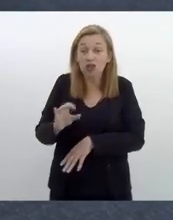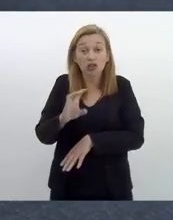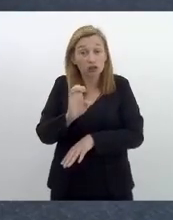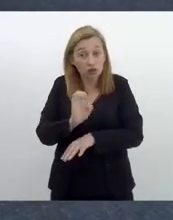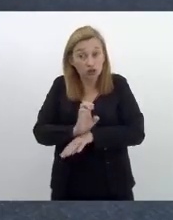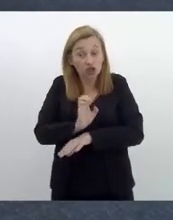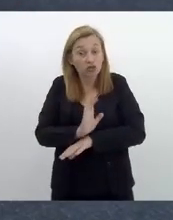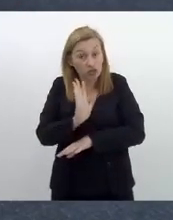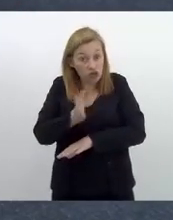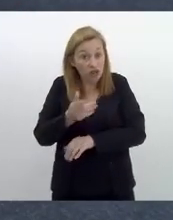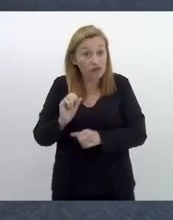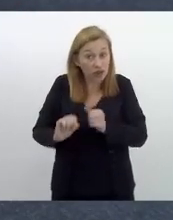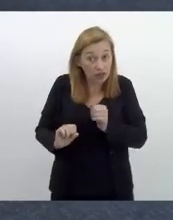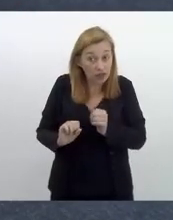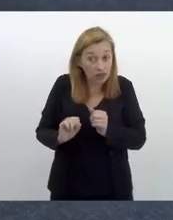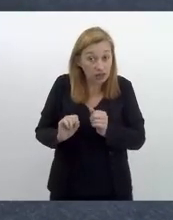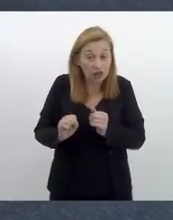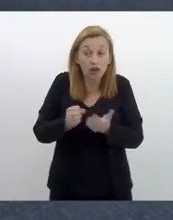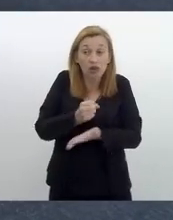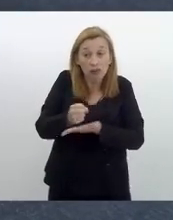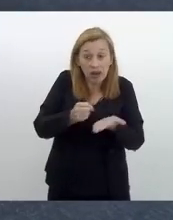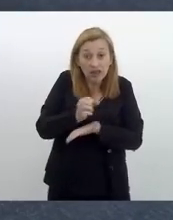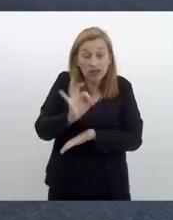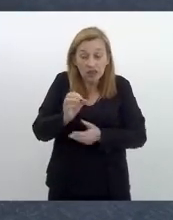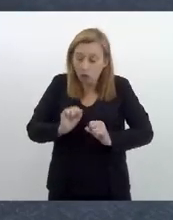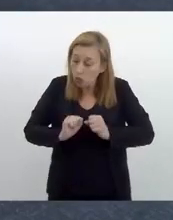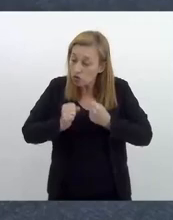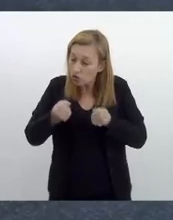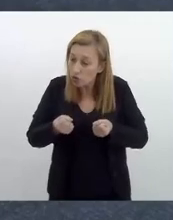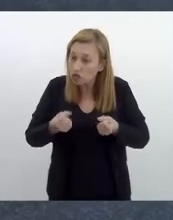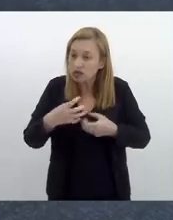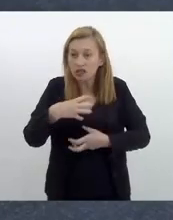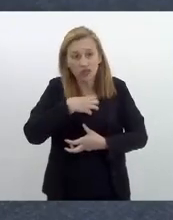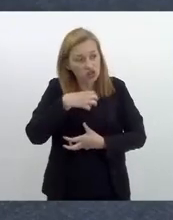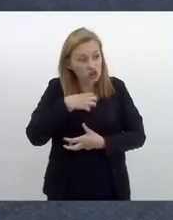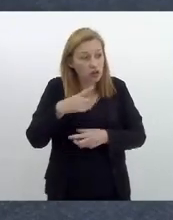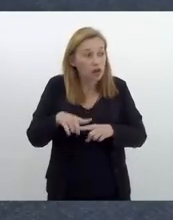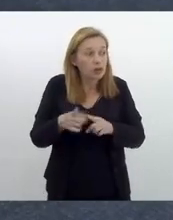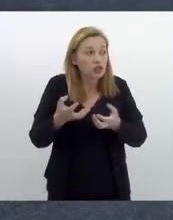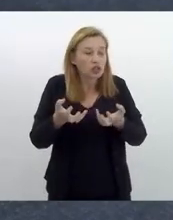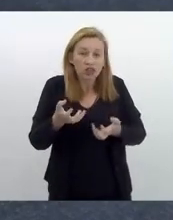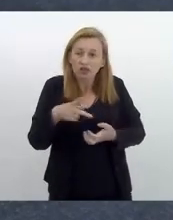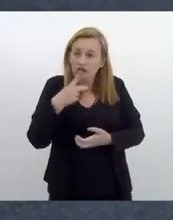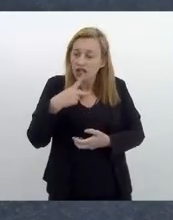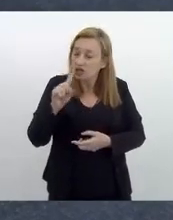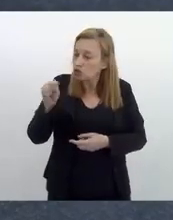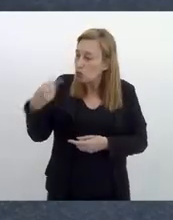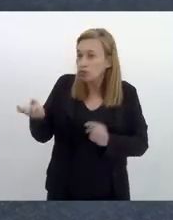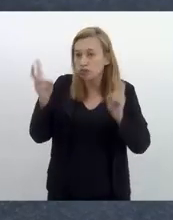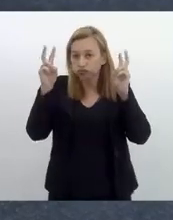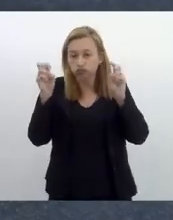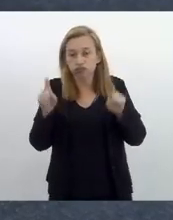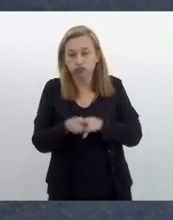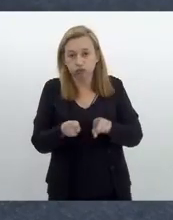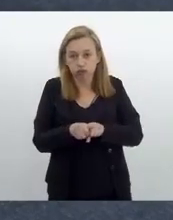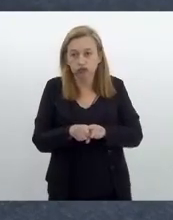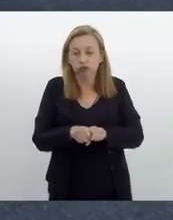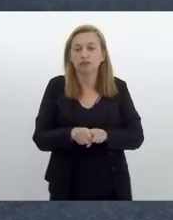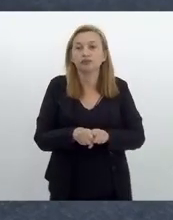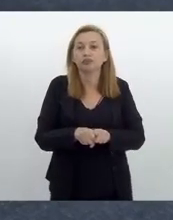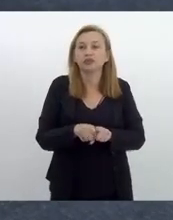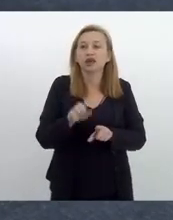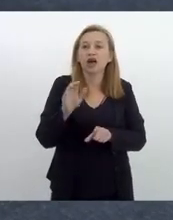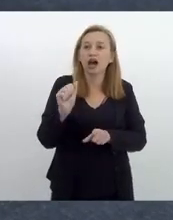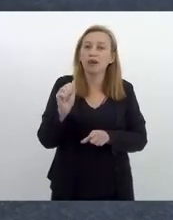acho que a gente tem base e está havendo esforço nesse sentido a gente tem base agora eu queria tratar de uma outra questão que é o abono